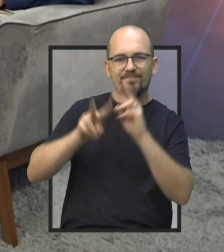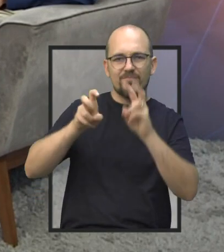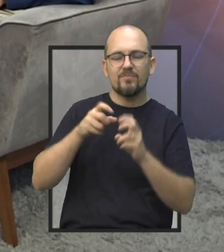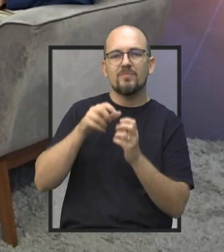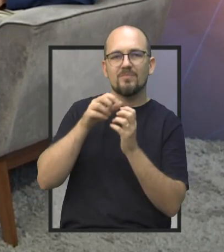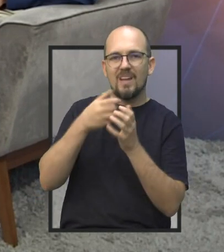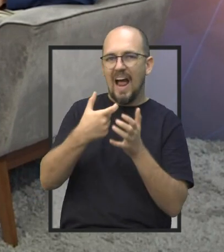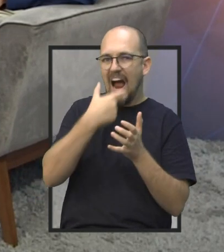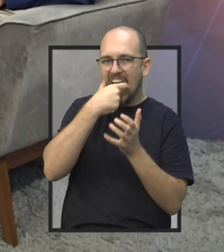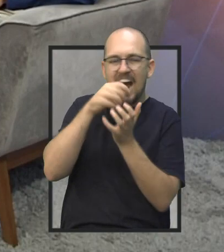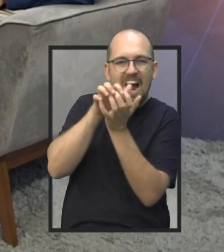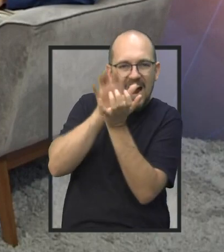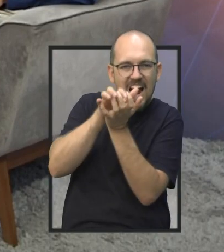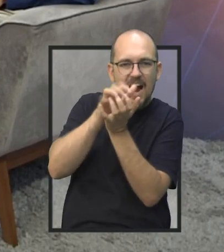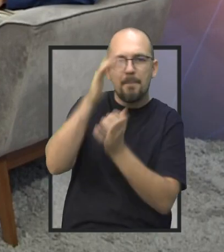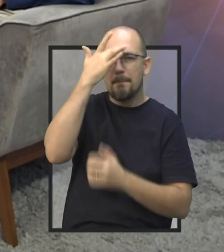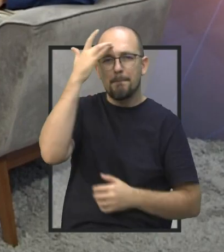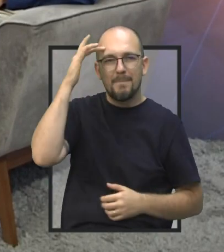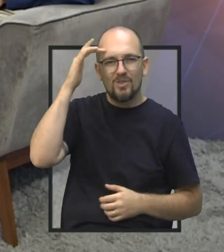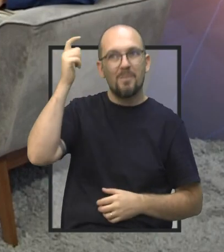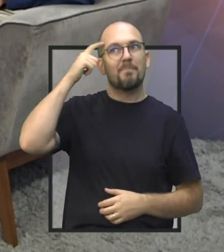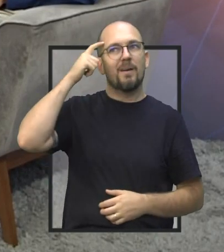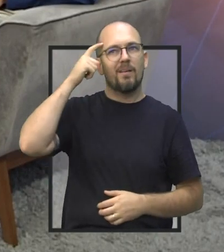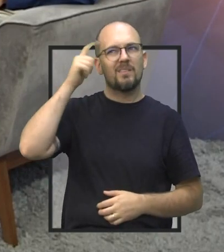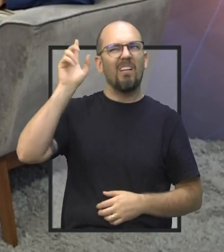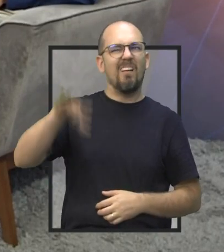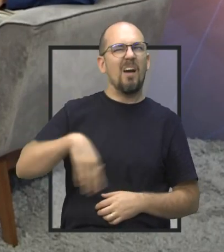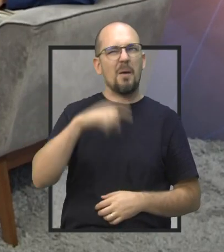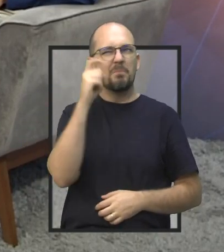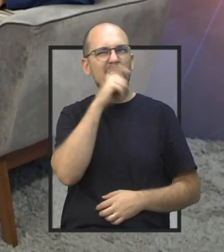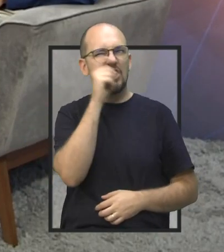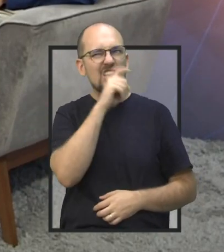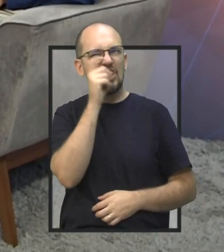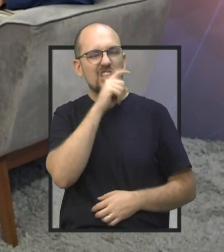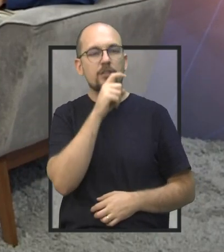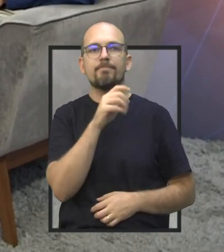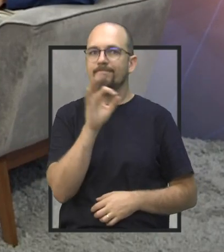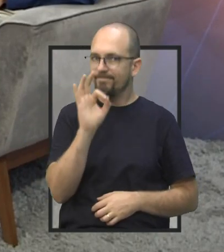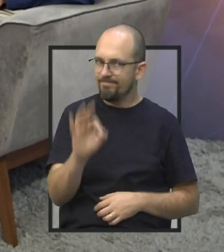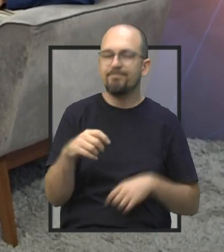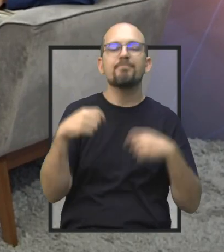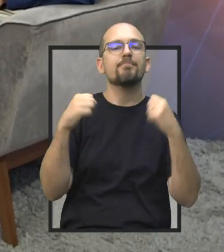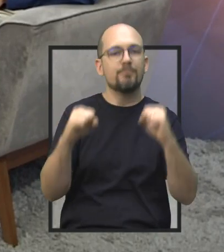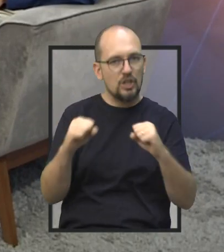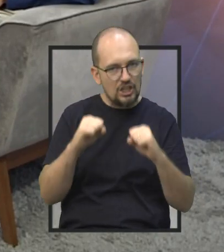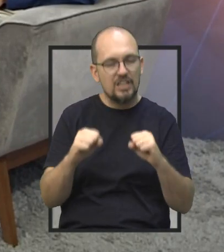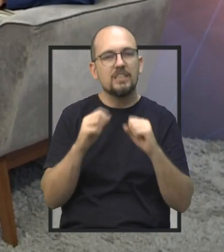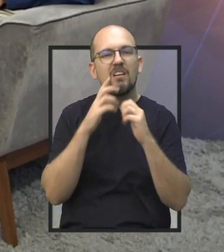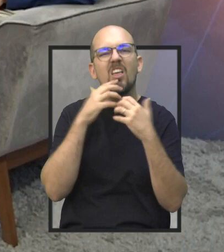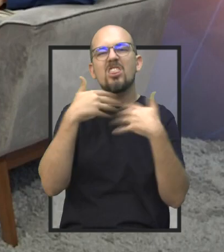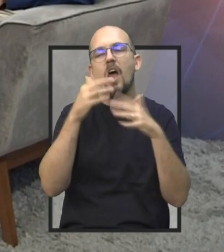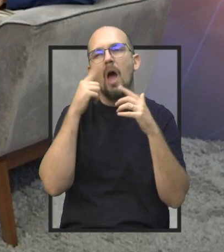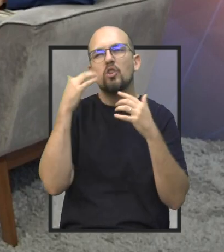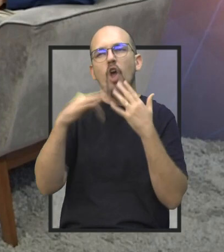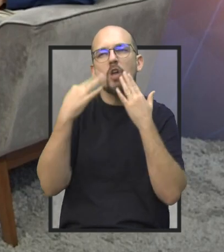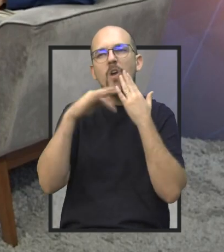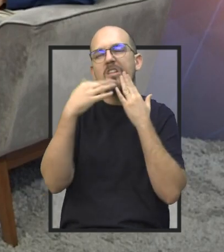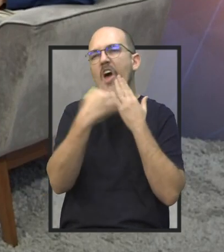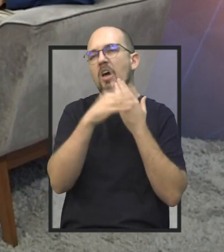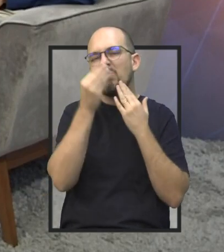acham que é um mito. Então, realmente é preciso prestar atenção às pessoas, então isso é importante à